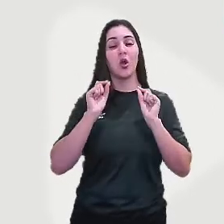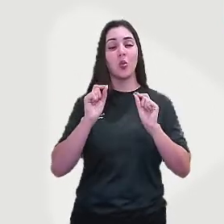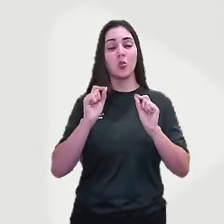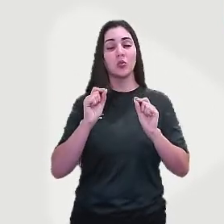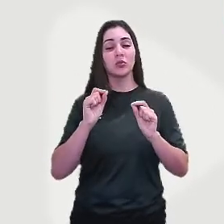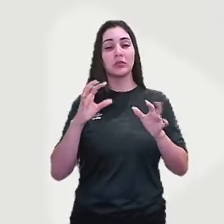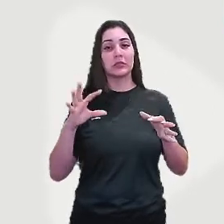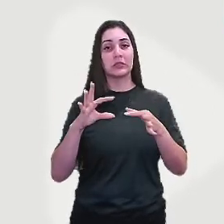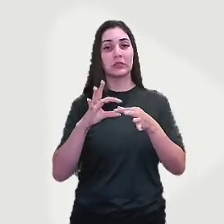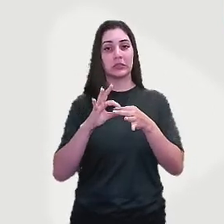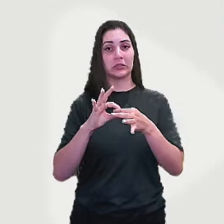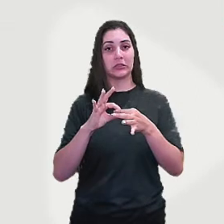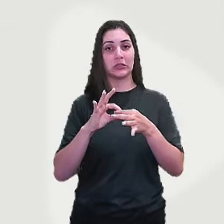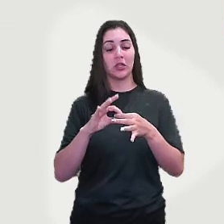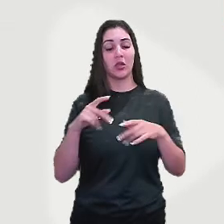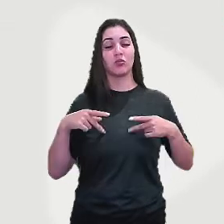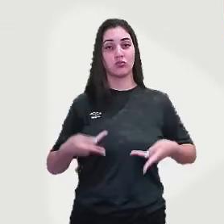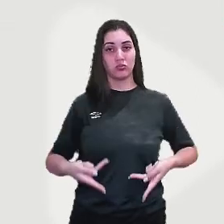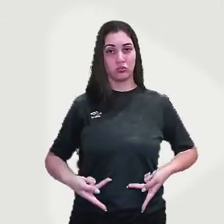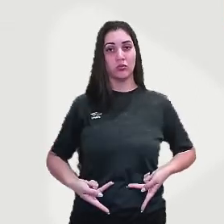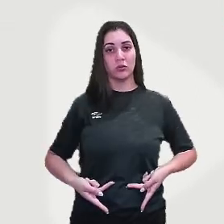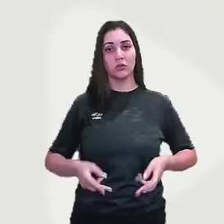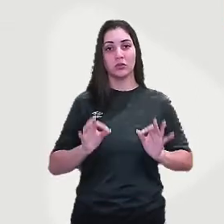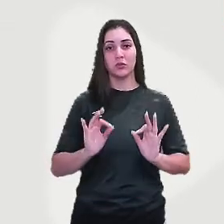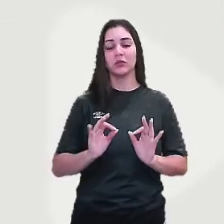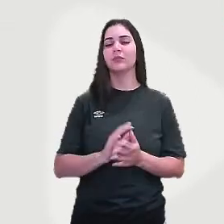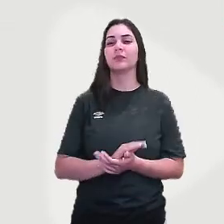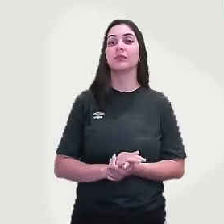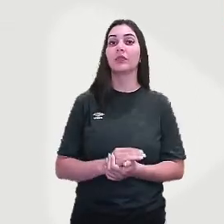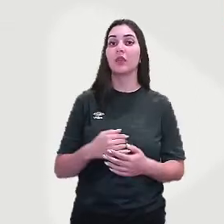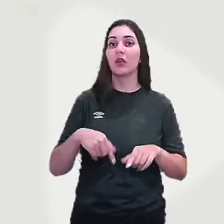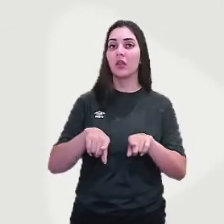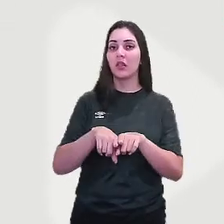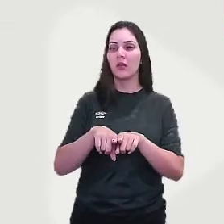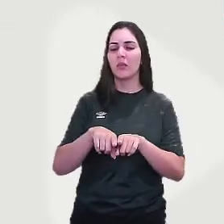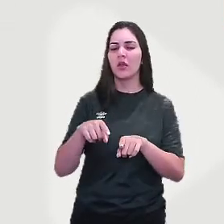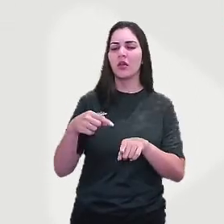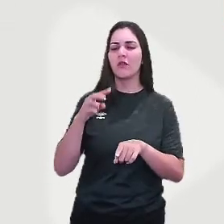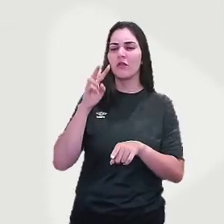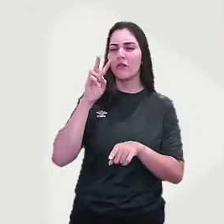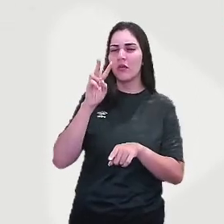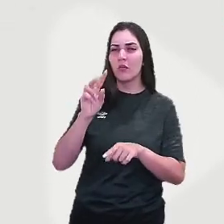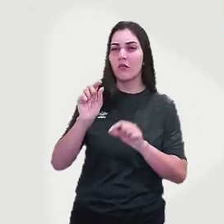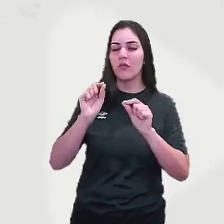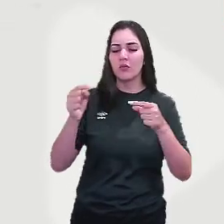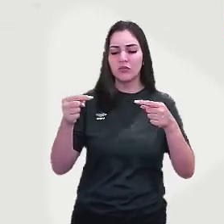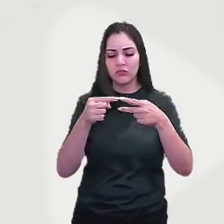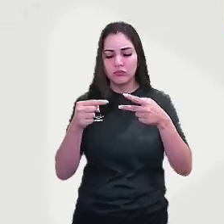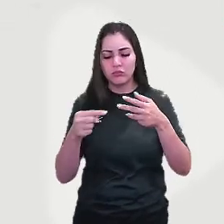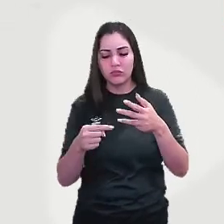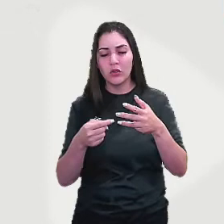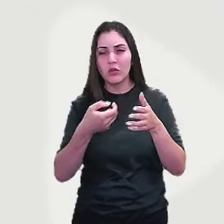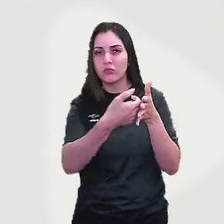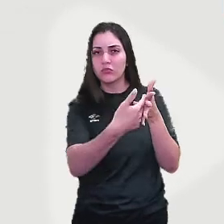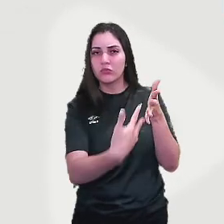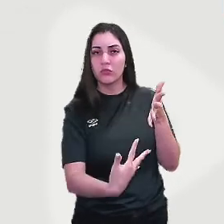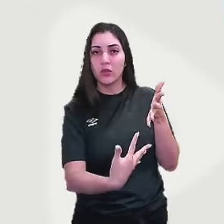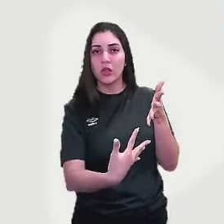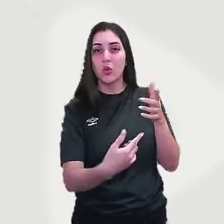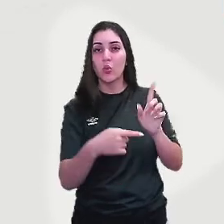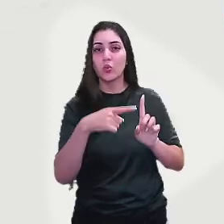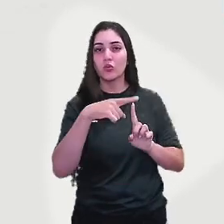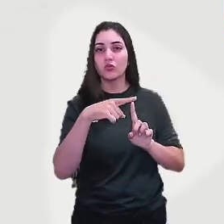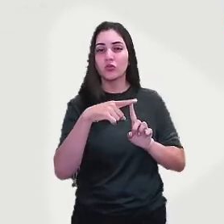integridade humana, tá certo? E também iremos identificar e listar situações de